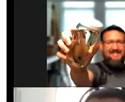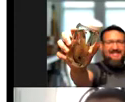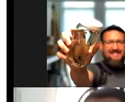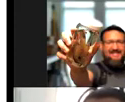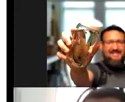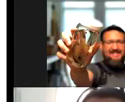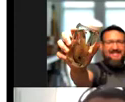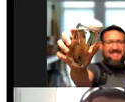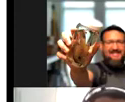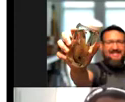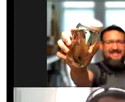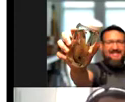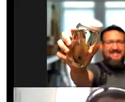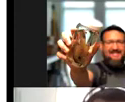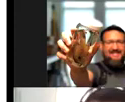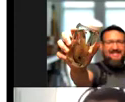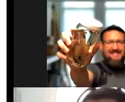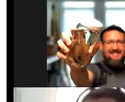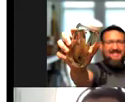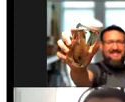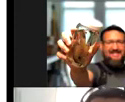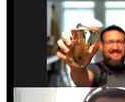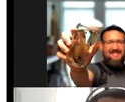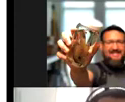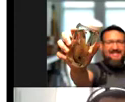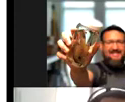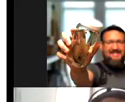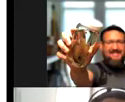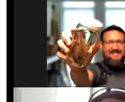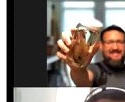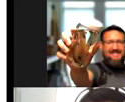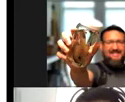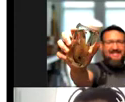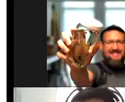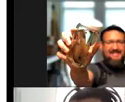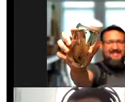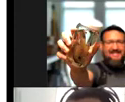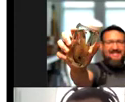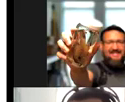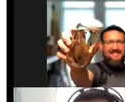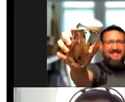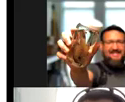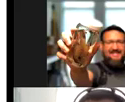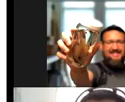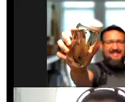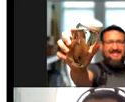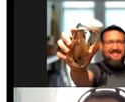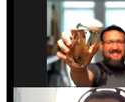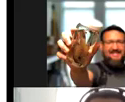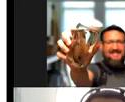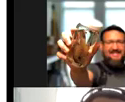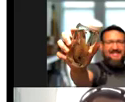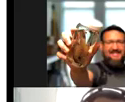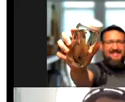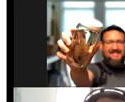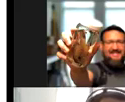perguntas muito mais complexas. A gente consegue discutir assuntos muito mais complexos. Isso porque, como a gente está lidando com modelos empíricos